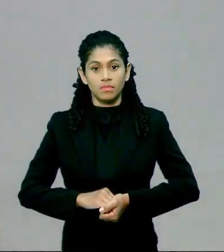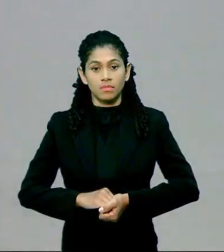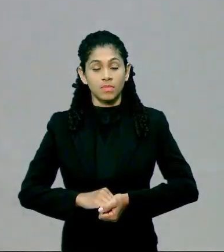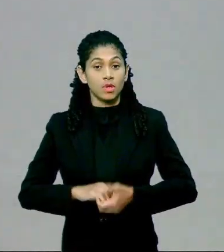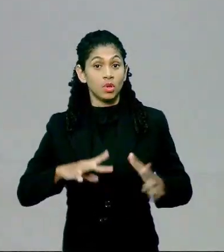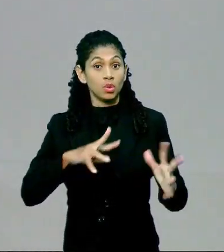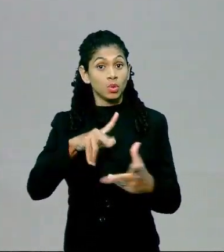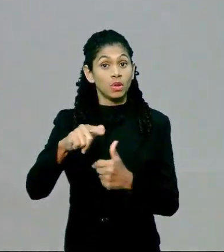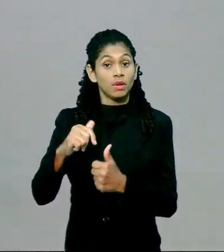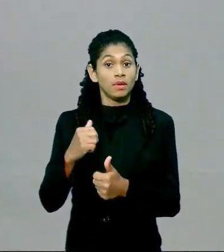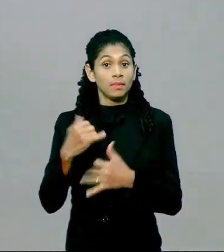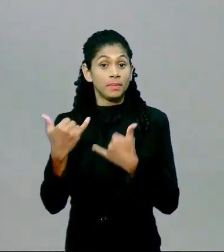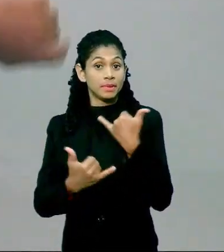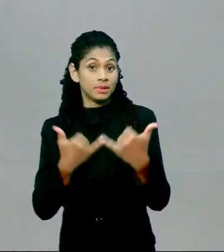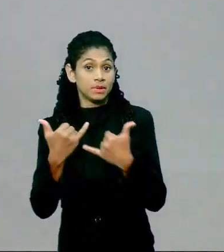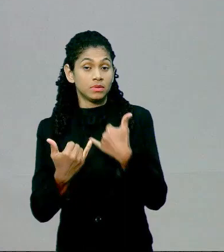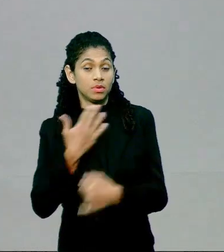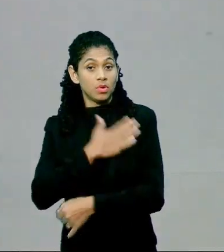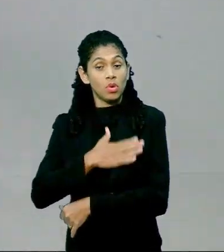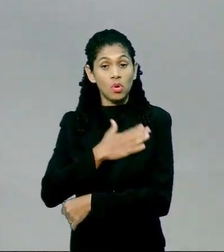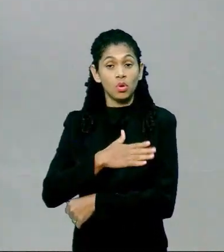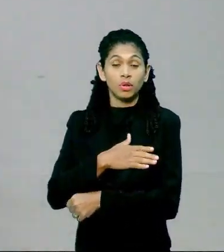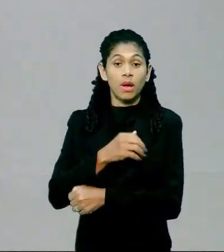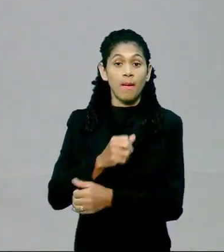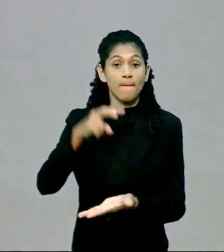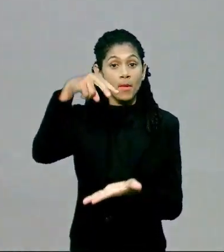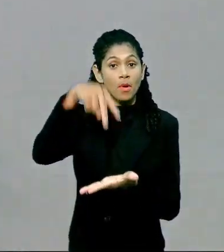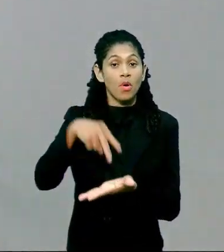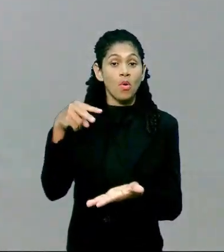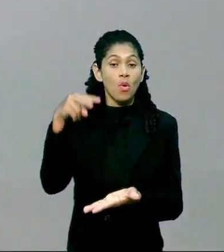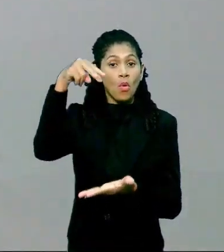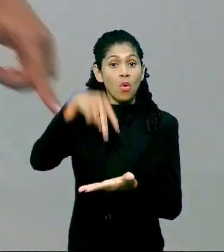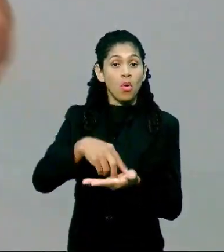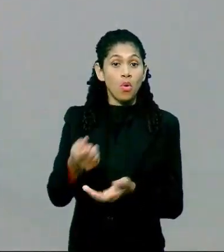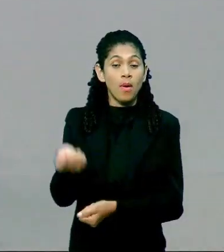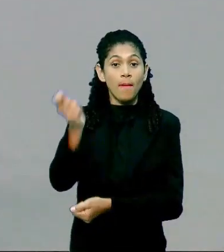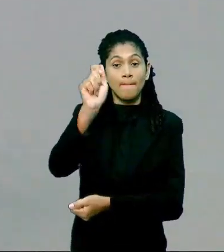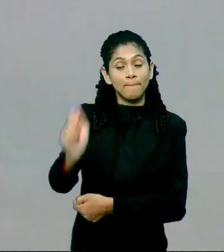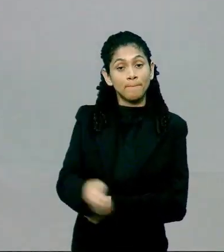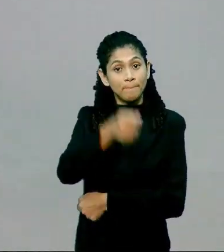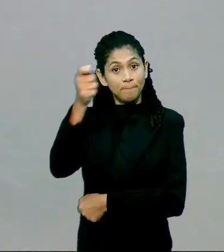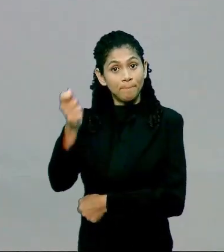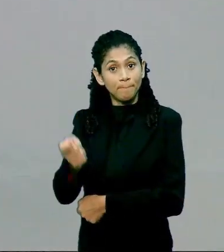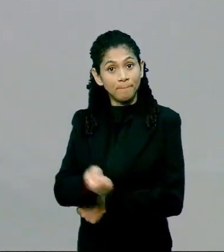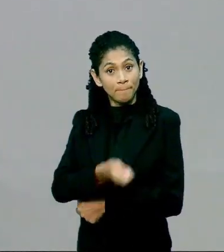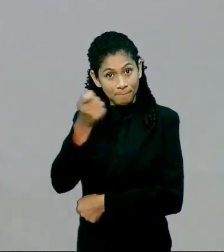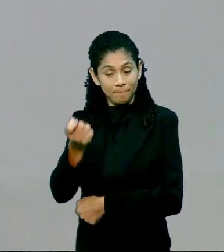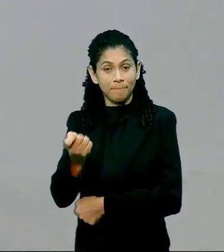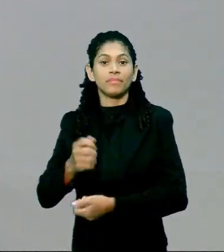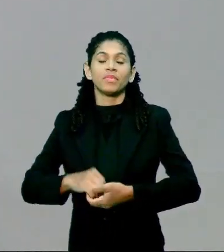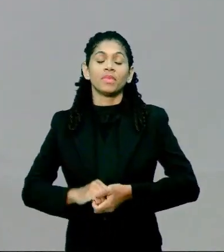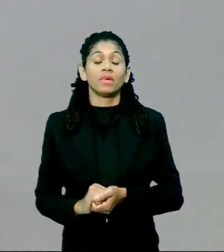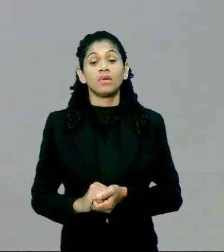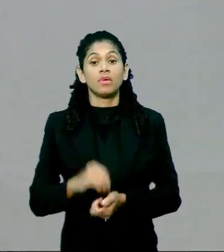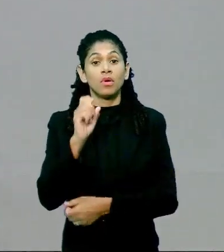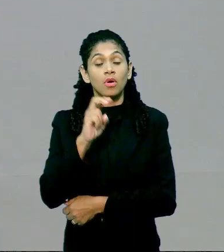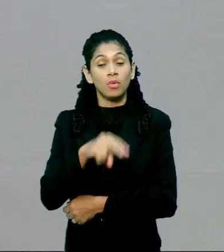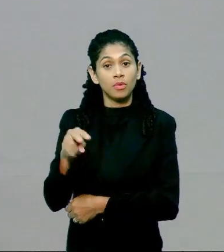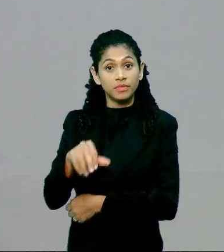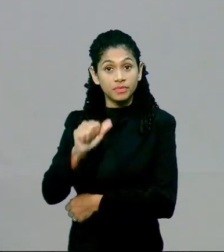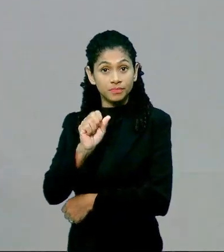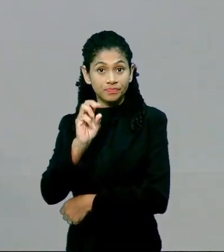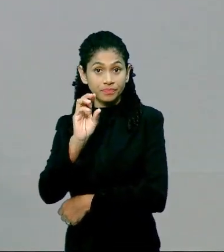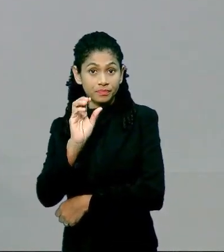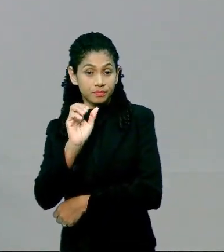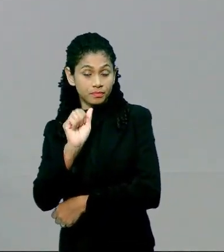De todas as brincadeiras que eu gosto, a melhor é pular corda. É pular corda, e aí eu voltei, cheguei. Eu sou André Vasconcelos, professor de Educação Física.